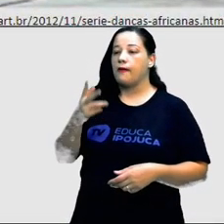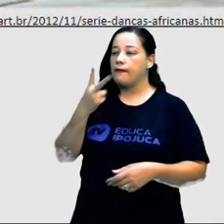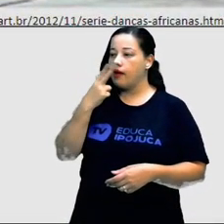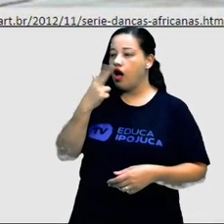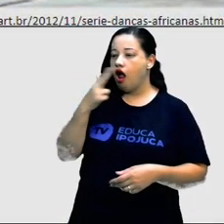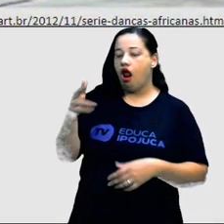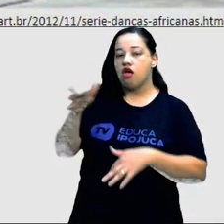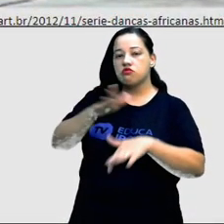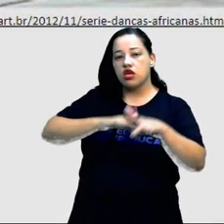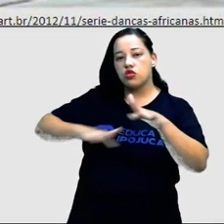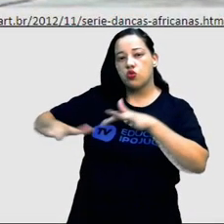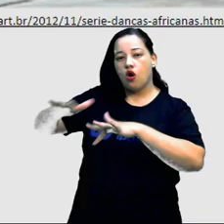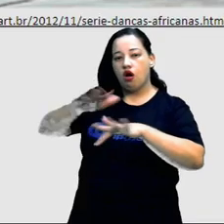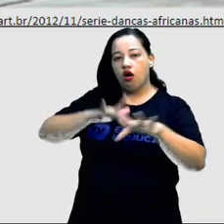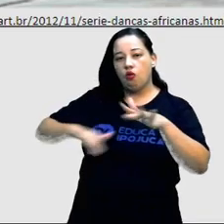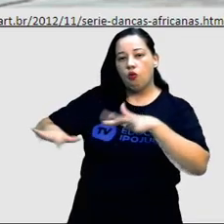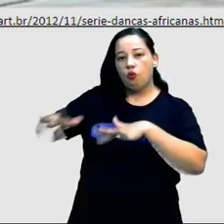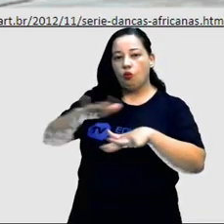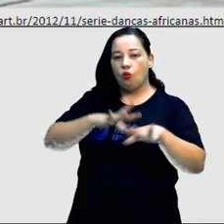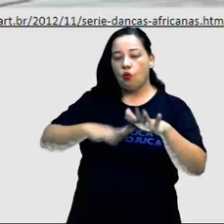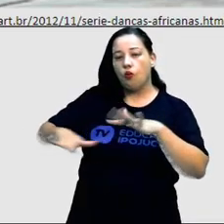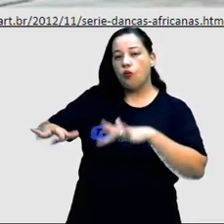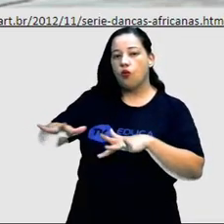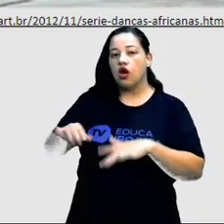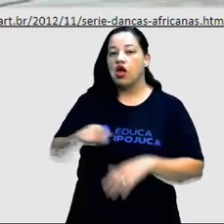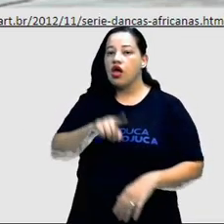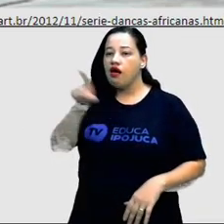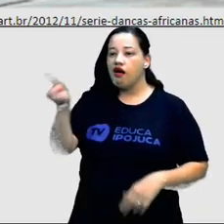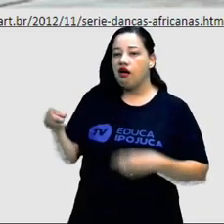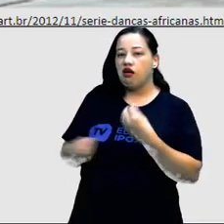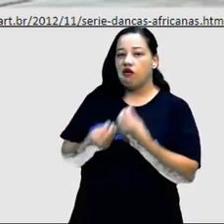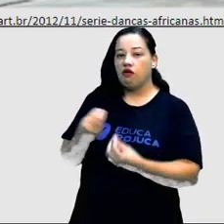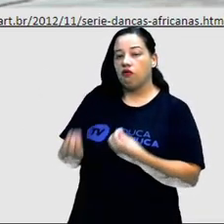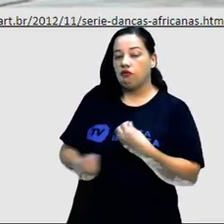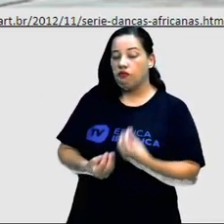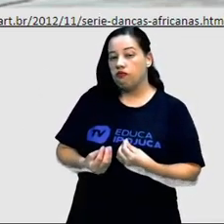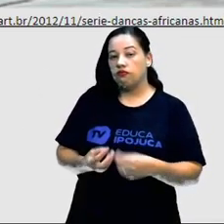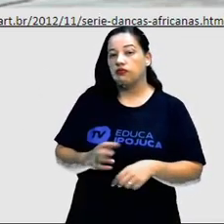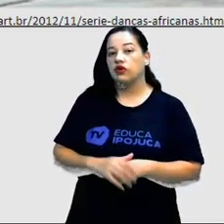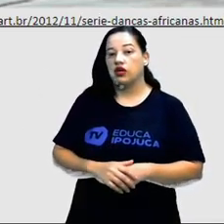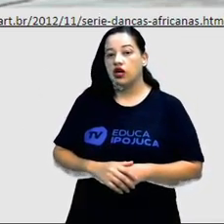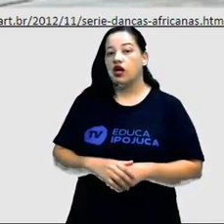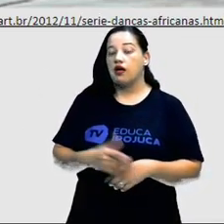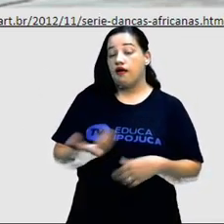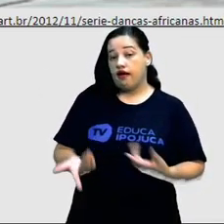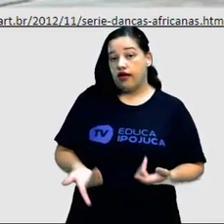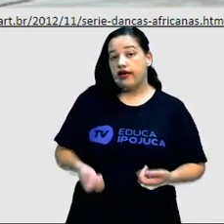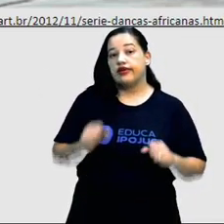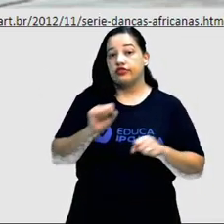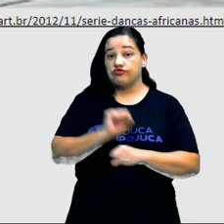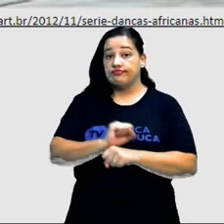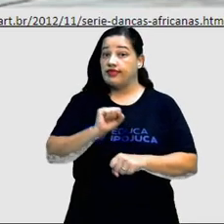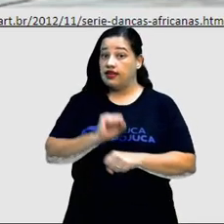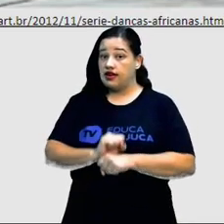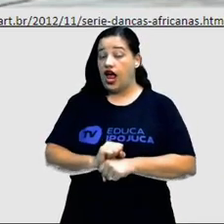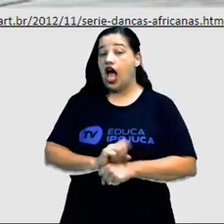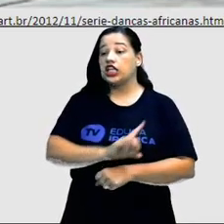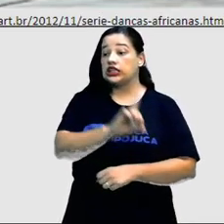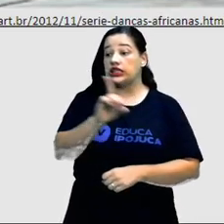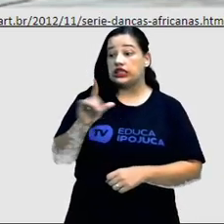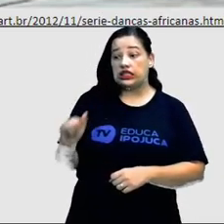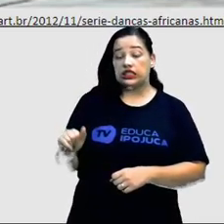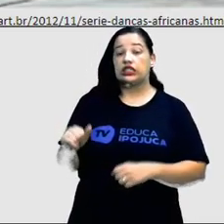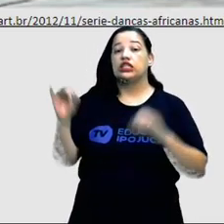ritualístico, ou seja, elas são reservadas para as ocasiões especiais, como,